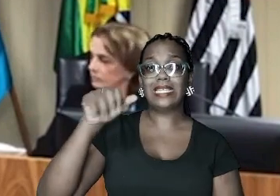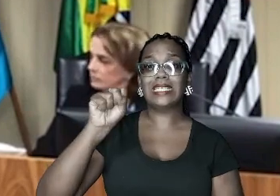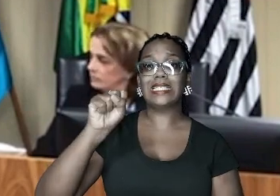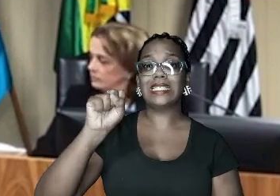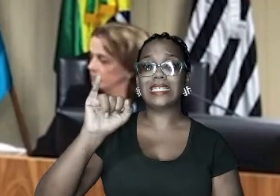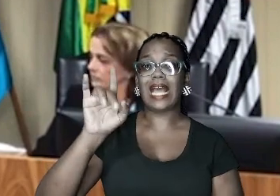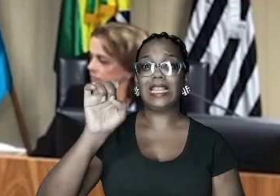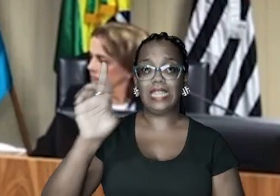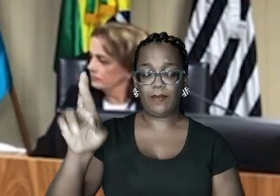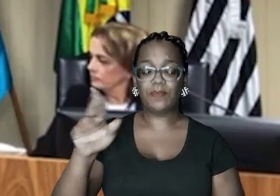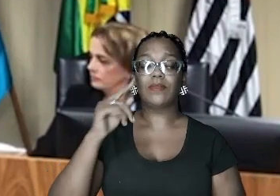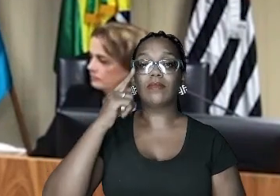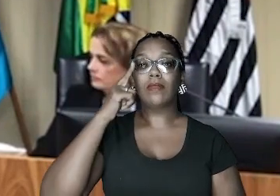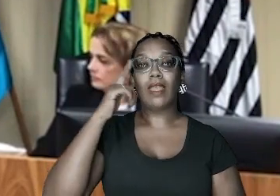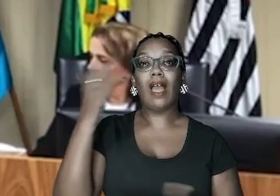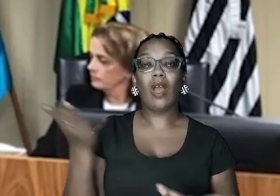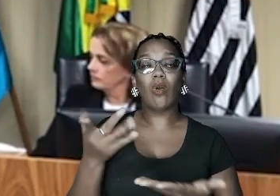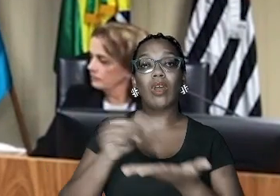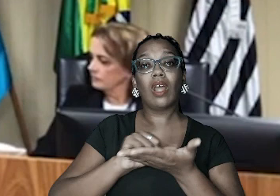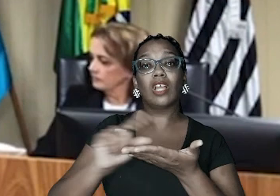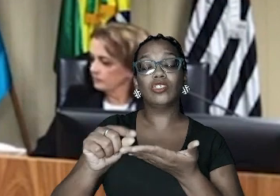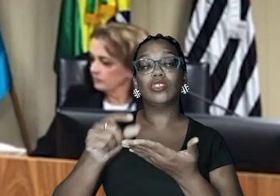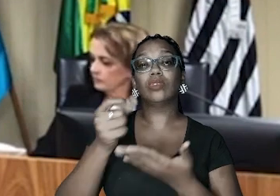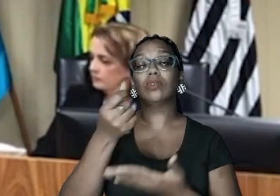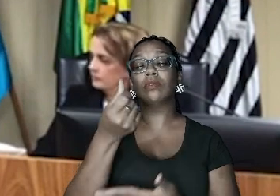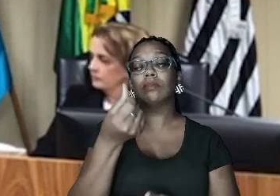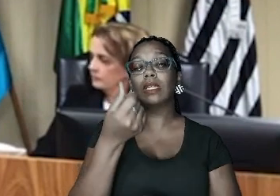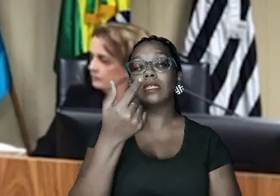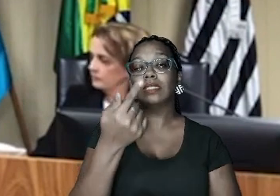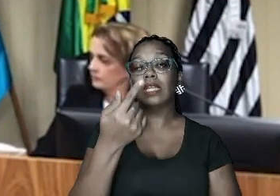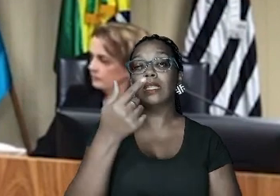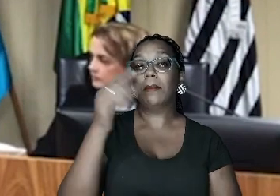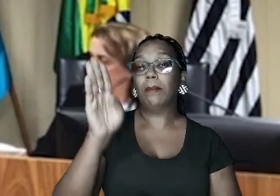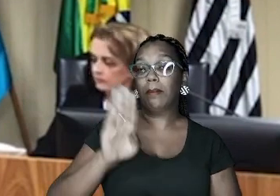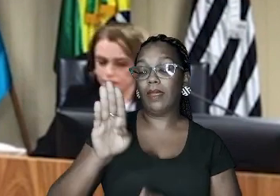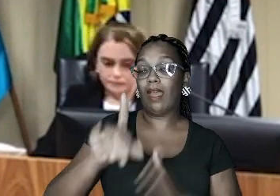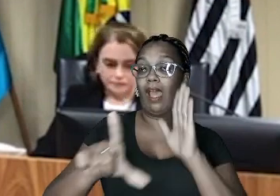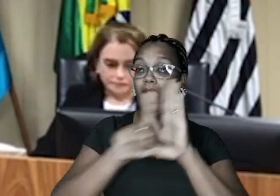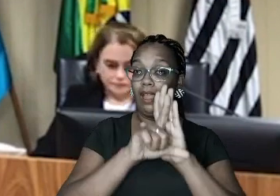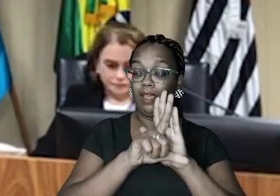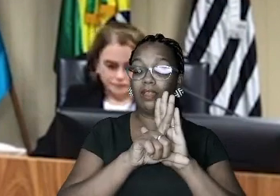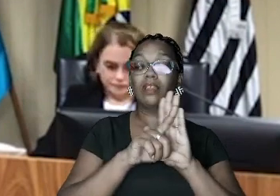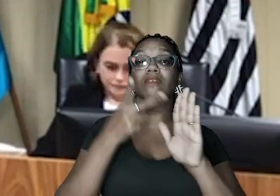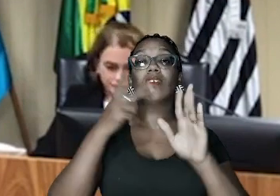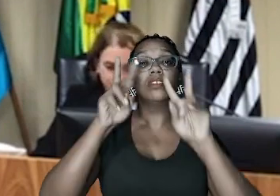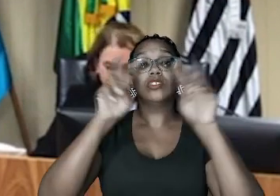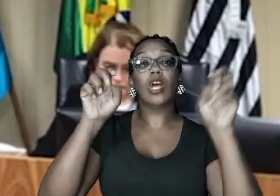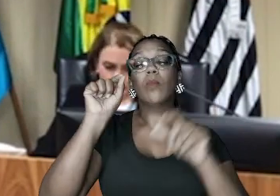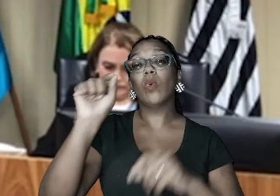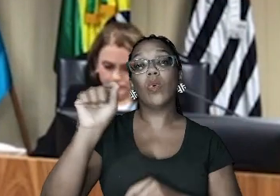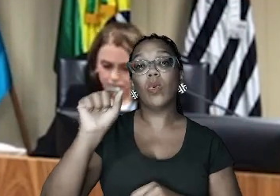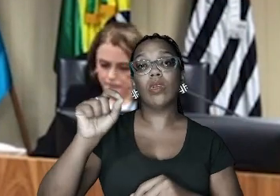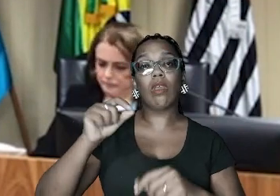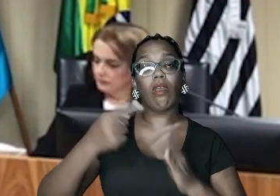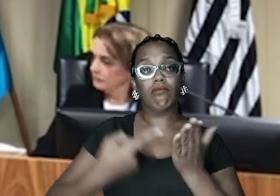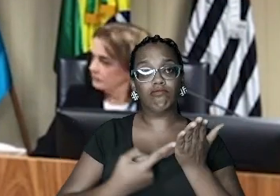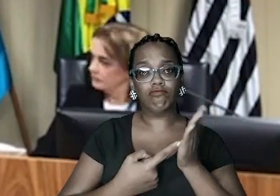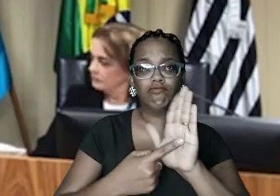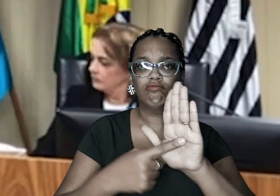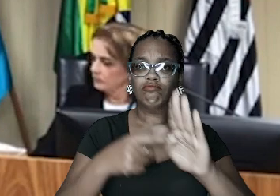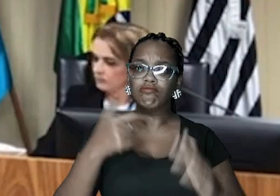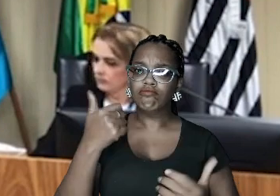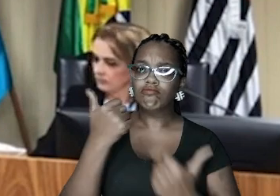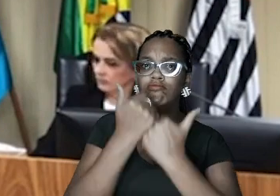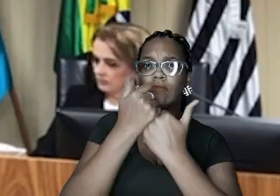âmbito do artigo 27 D da Lei 638576 nós temos inegavelmente uma manifestação de assessoridade administrativo